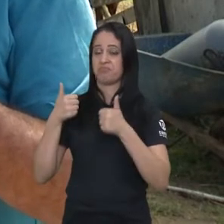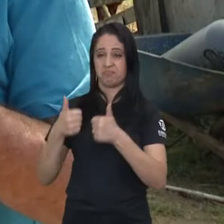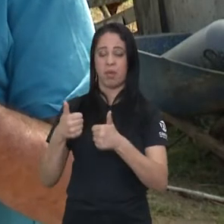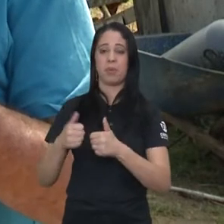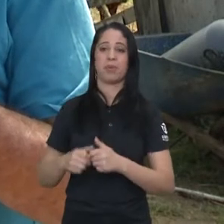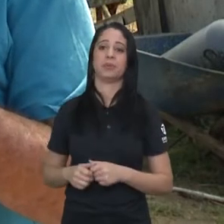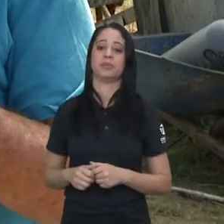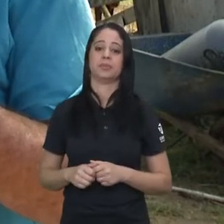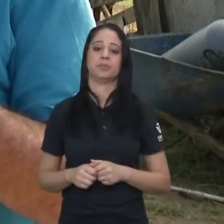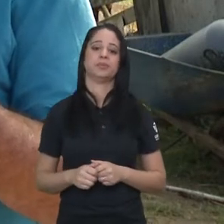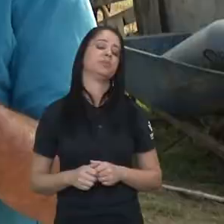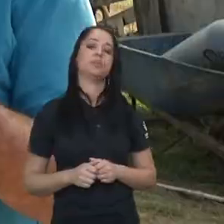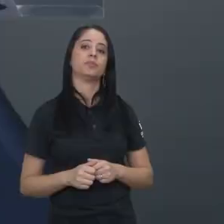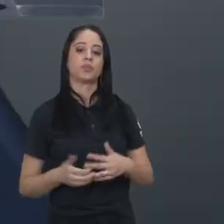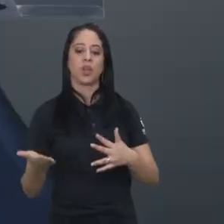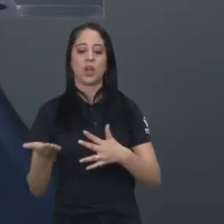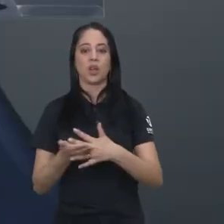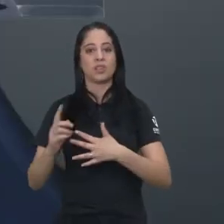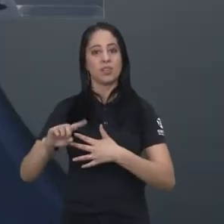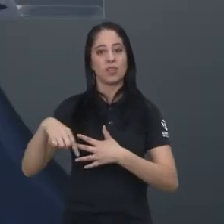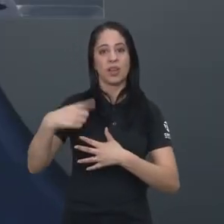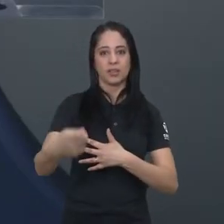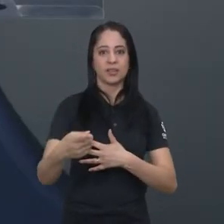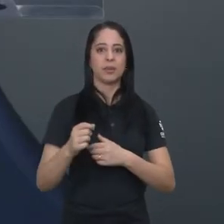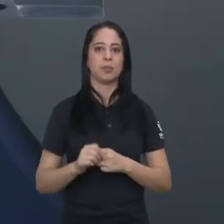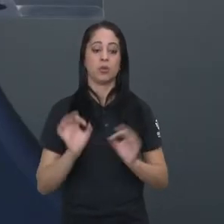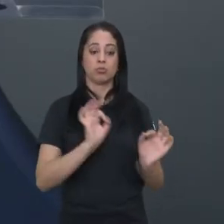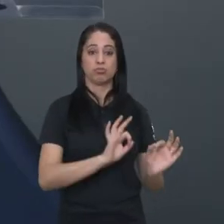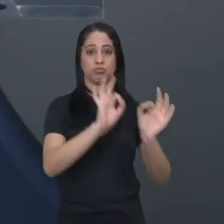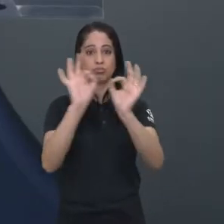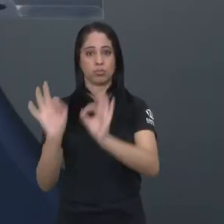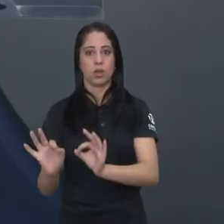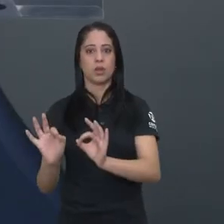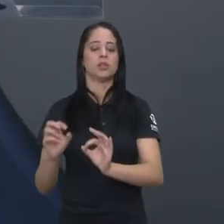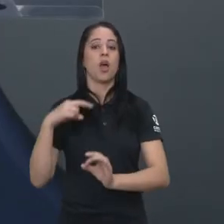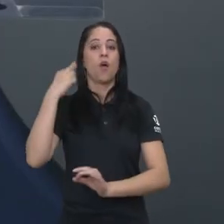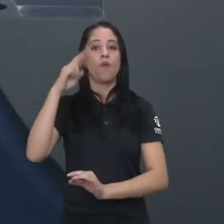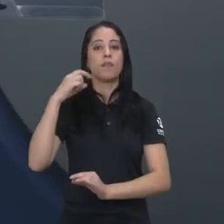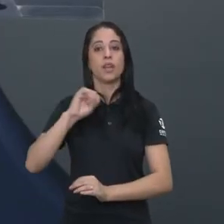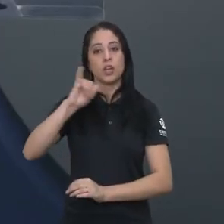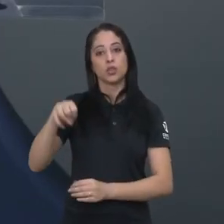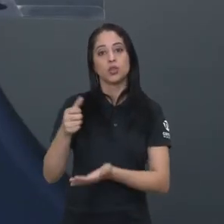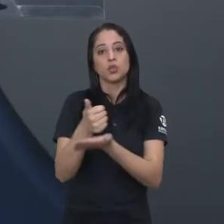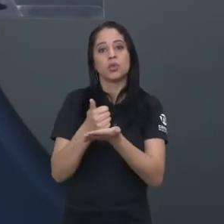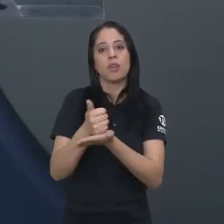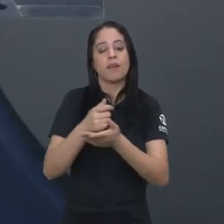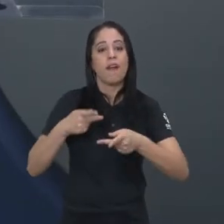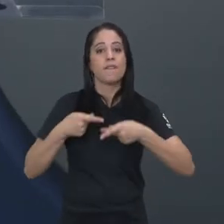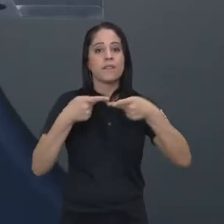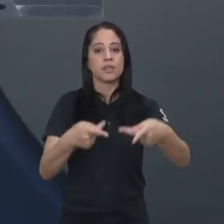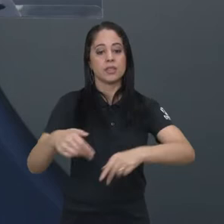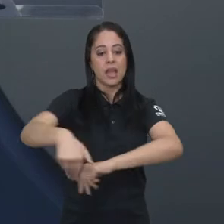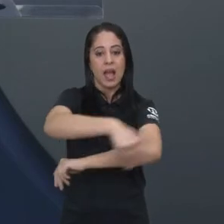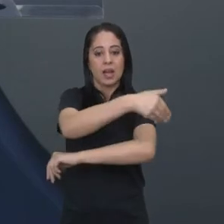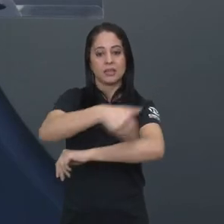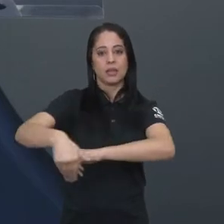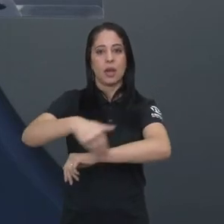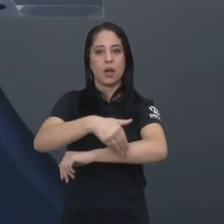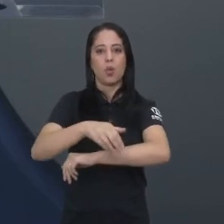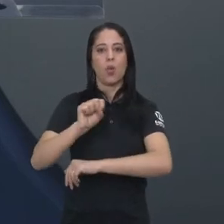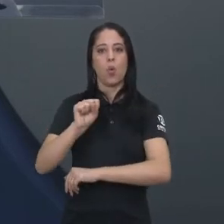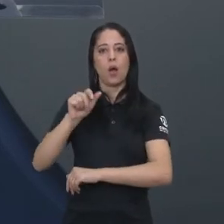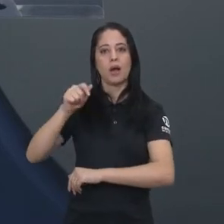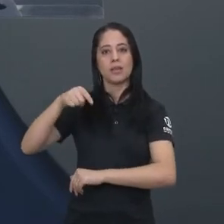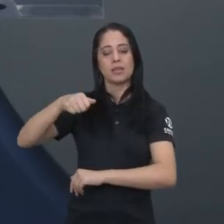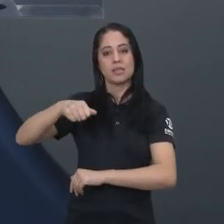para nós na zona rural e no próximo bloco e acompanhar o vereador Júnior da farmácia numa visita a uma